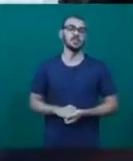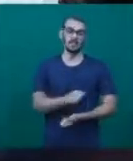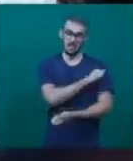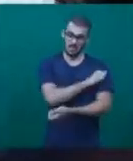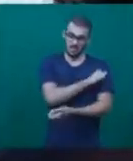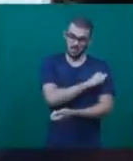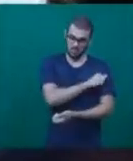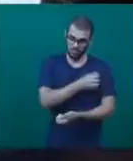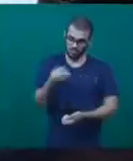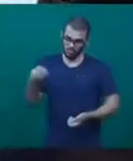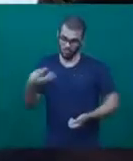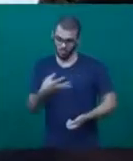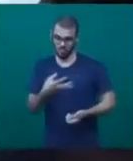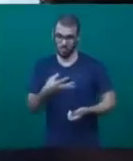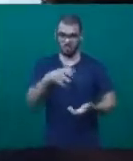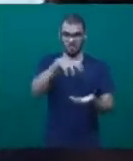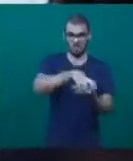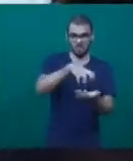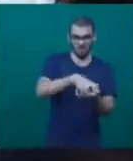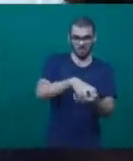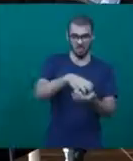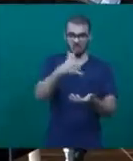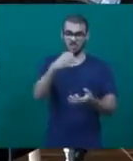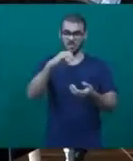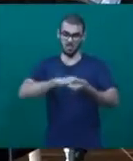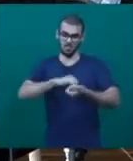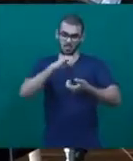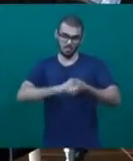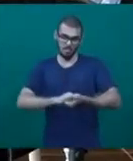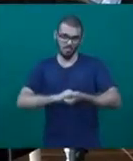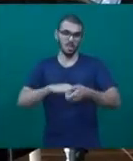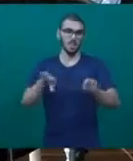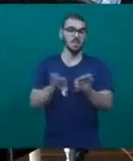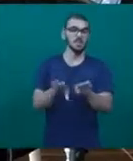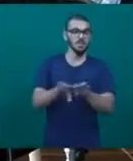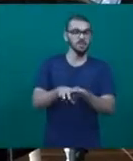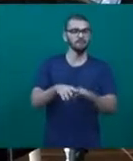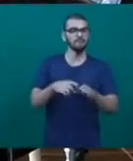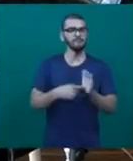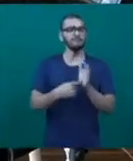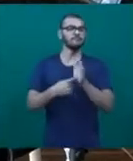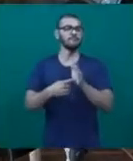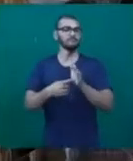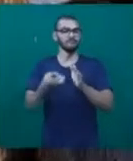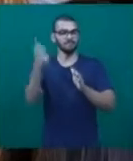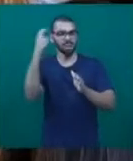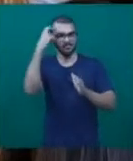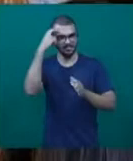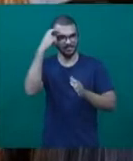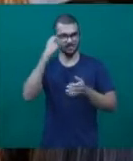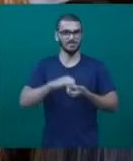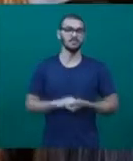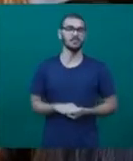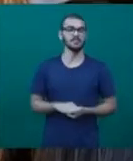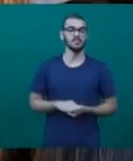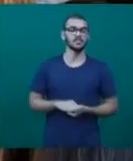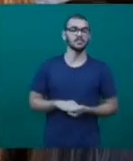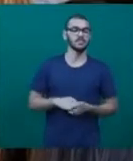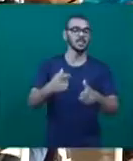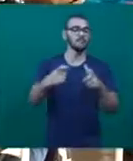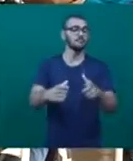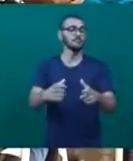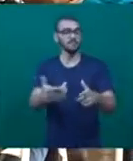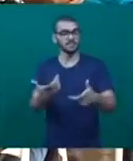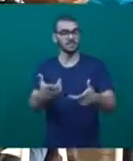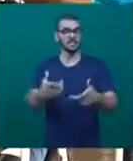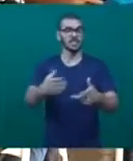os ingressantes do campus da Universidade em Monte Carmelo e teve apresentação cultural. Aqui em Monte Carmelo, até o